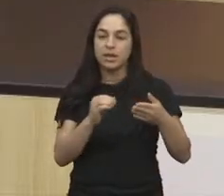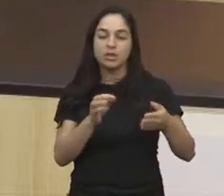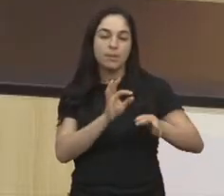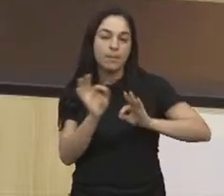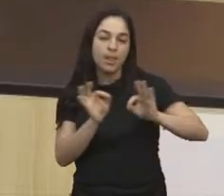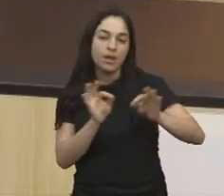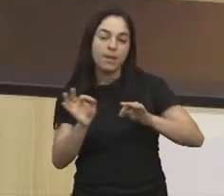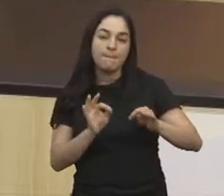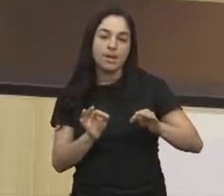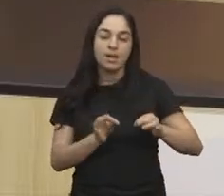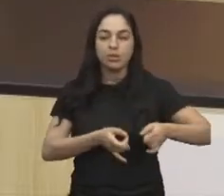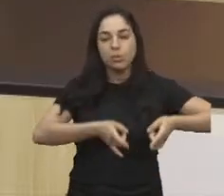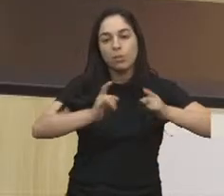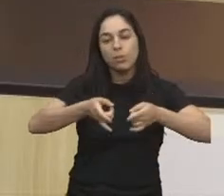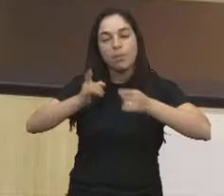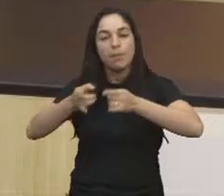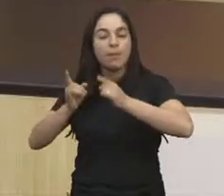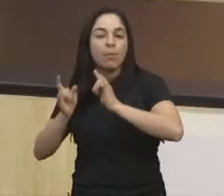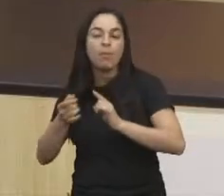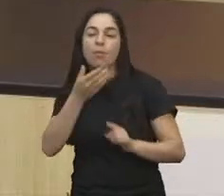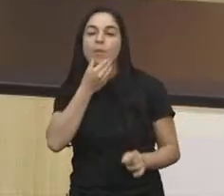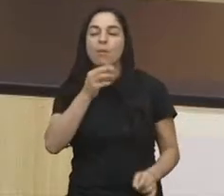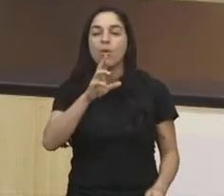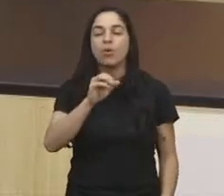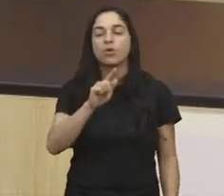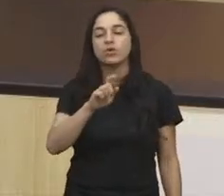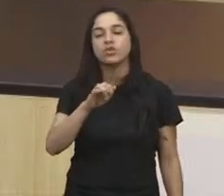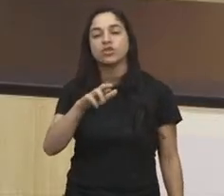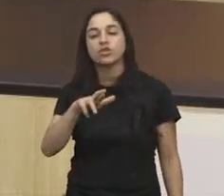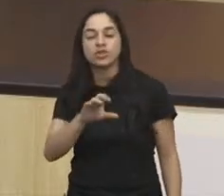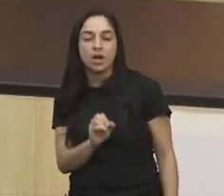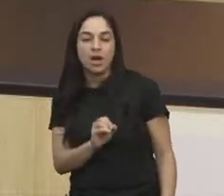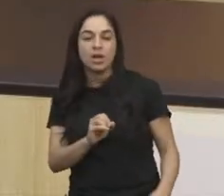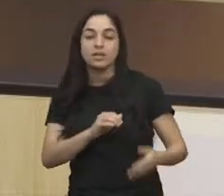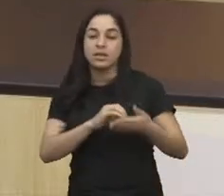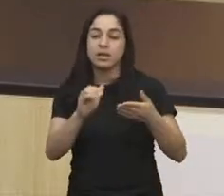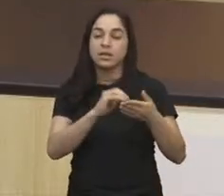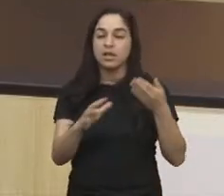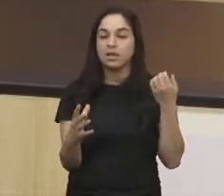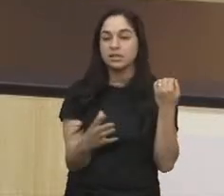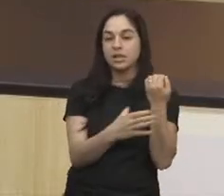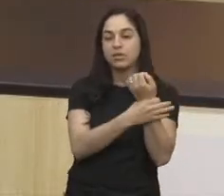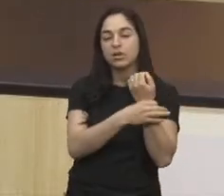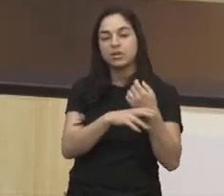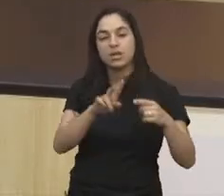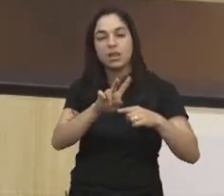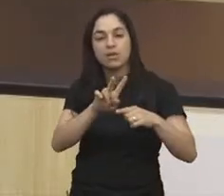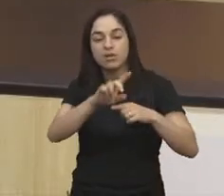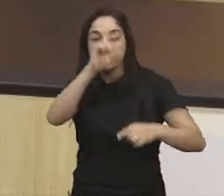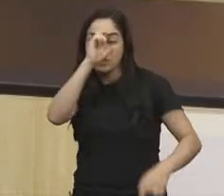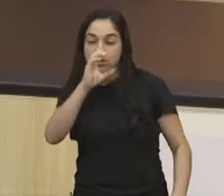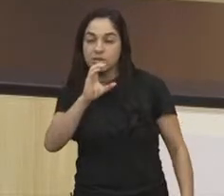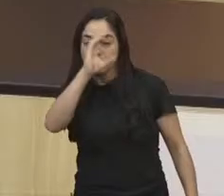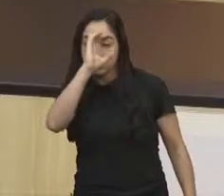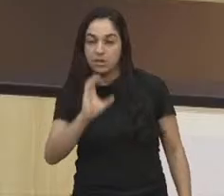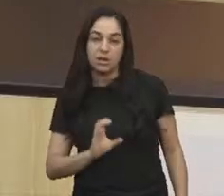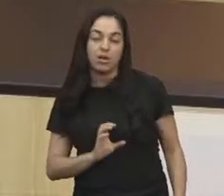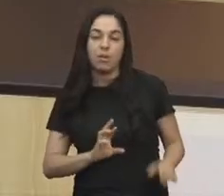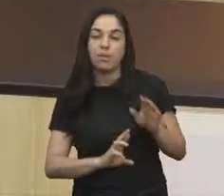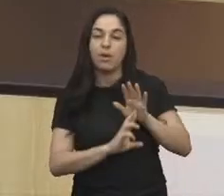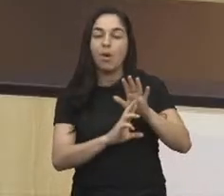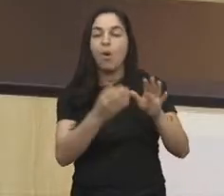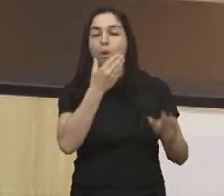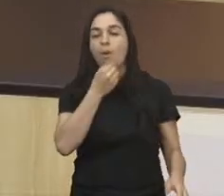representado por Rogério Costa Mâncio, Secretaria de Segurança e Defesa do Cidadão, representado pelo